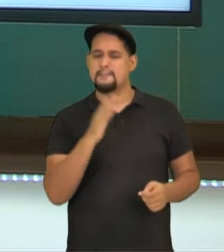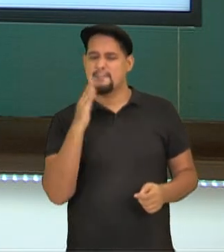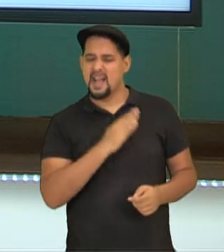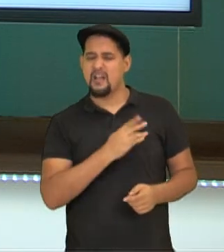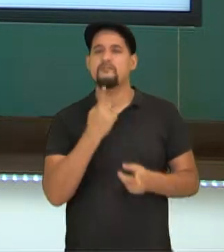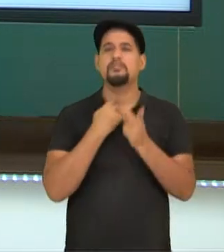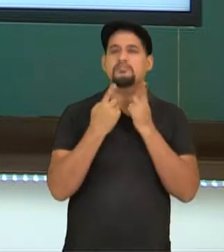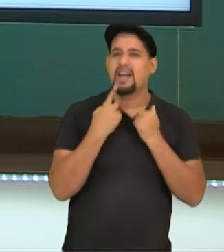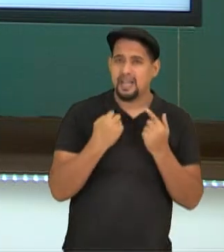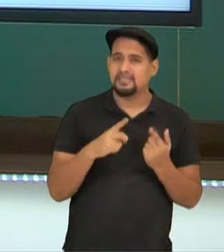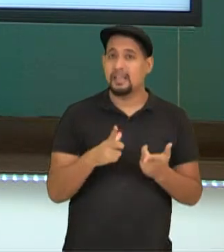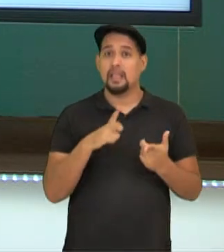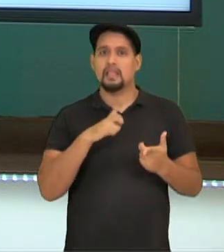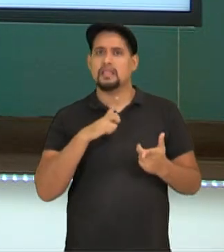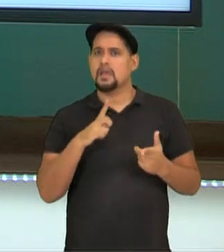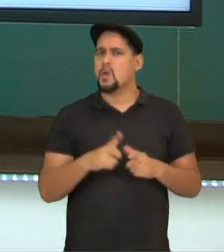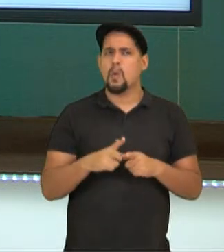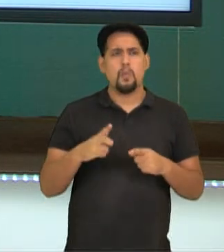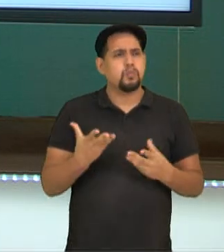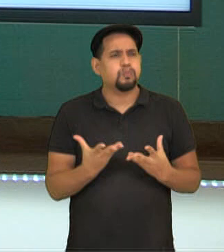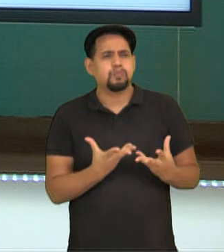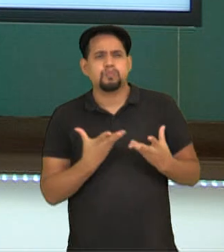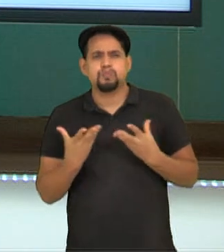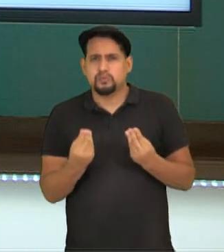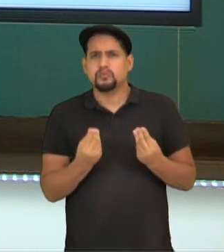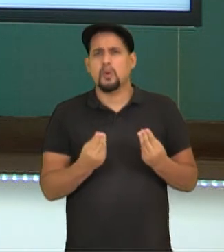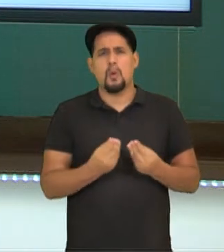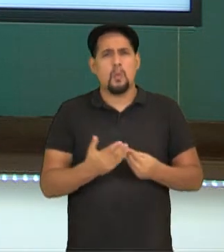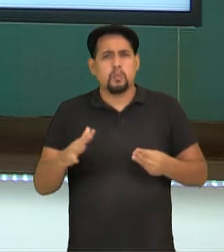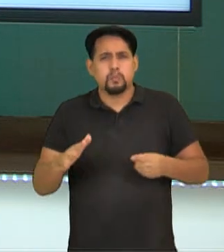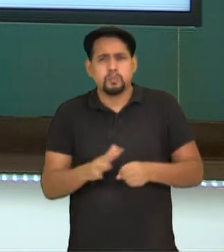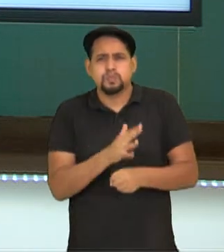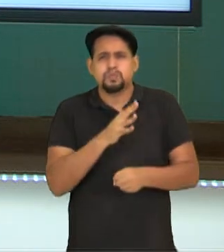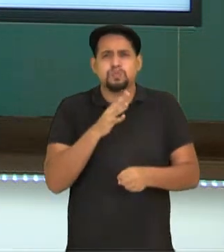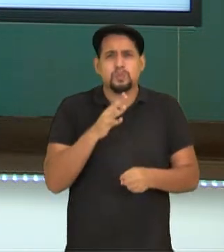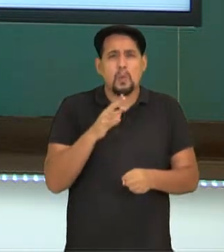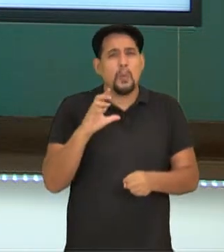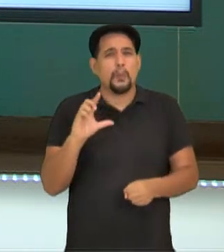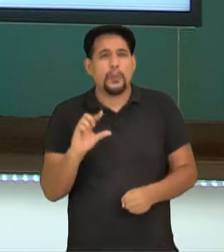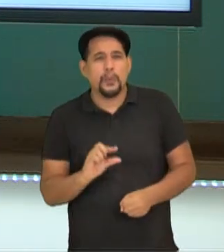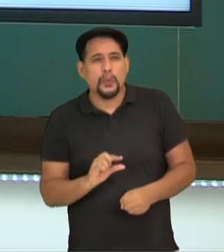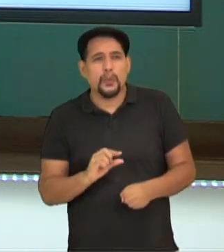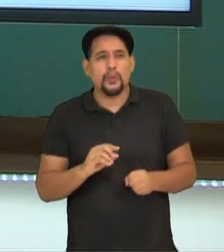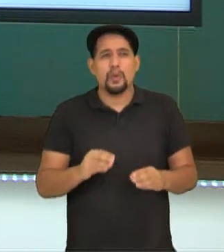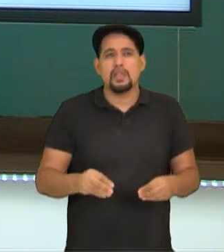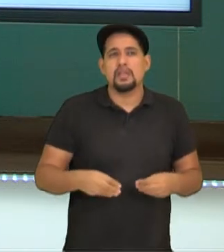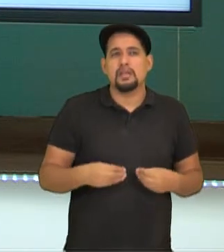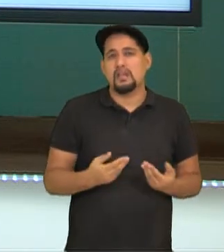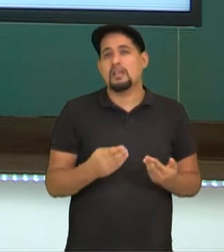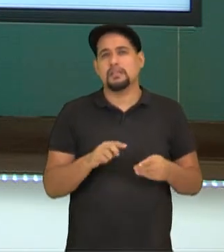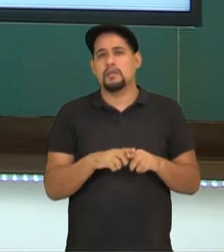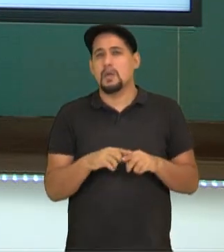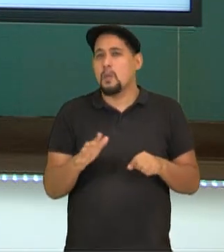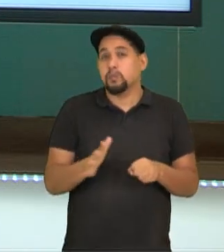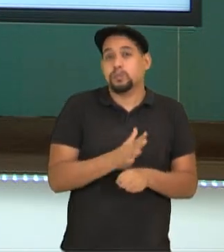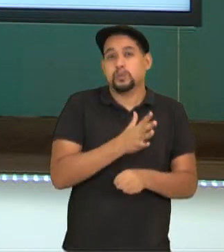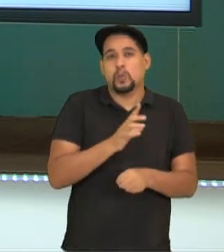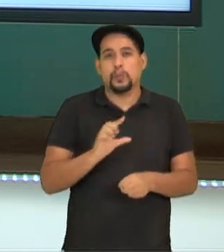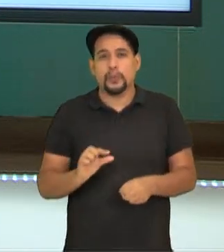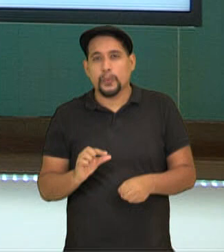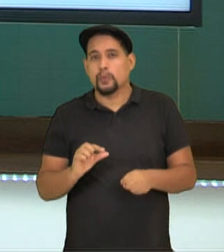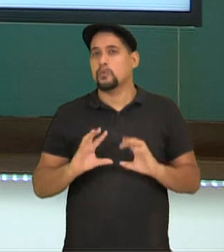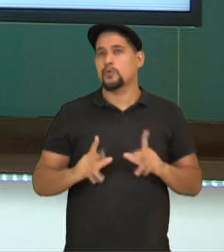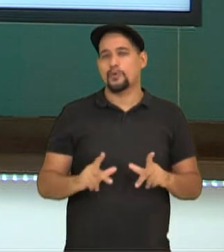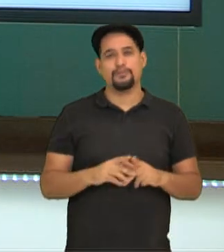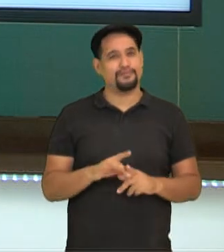de intensidade, muito, ó, de muito, de pouco, de todo.